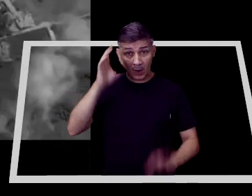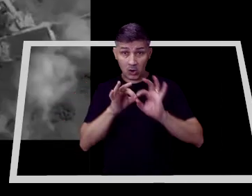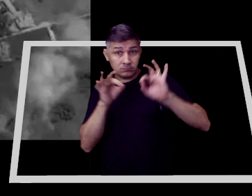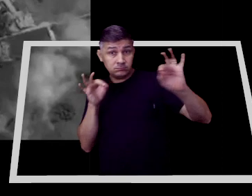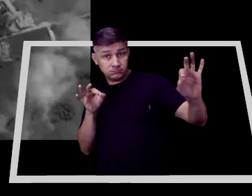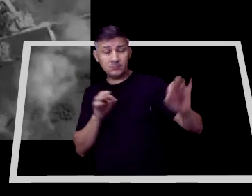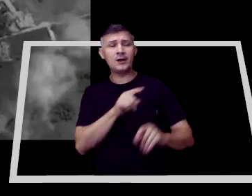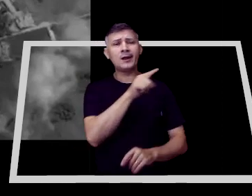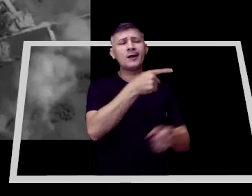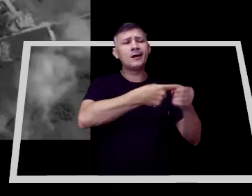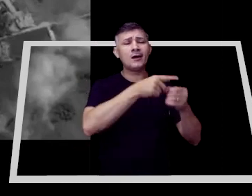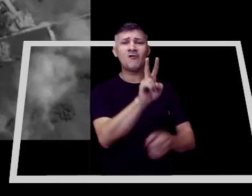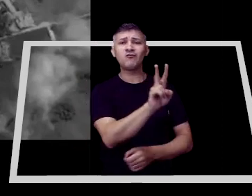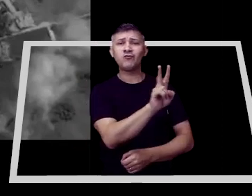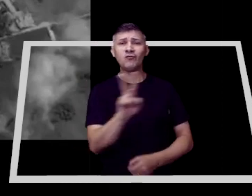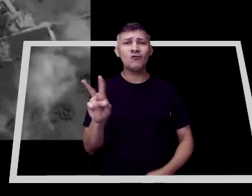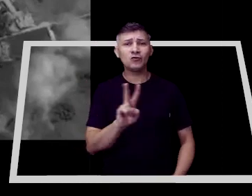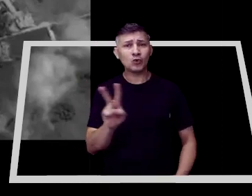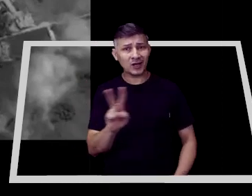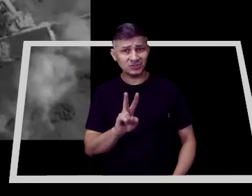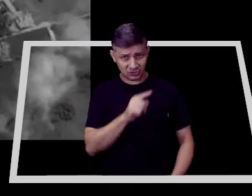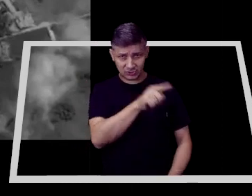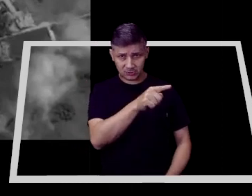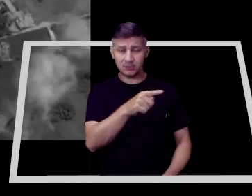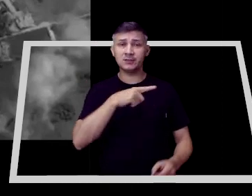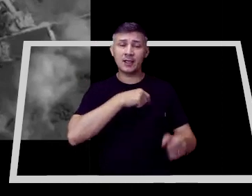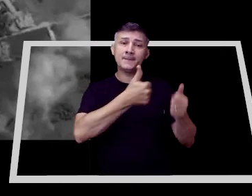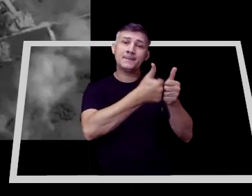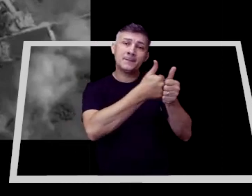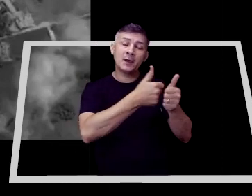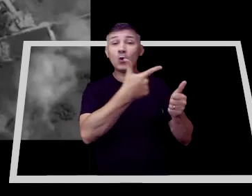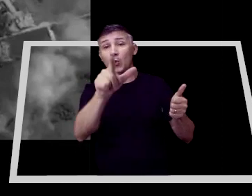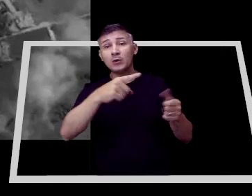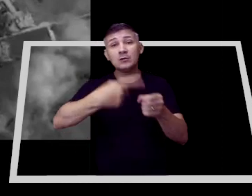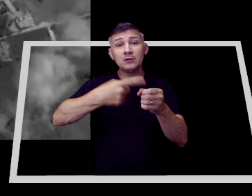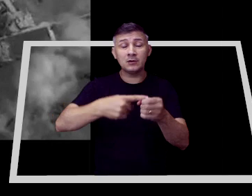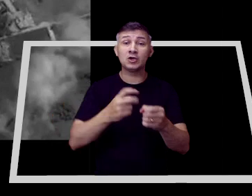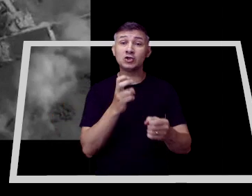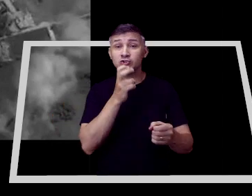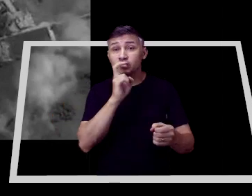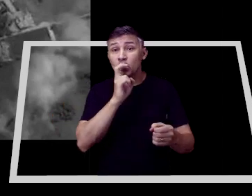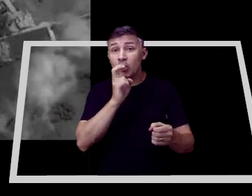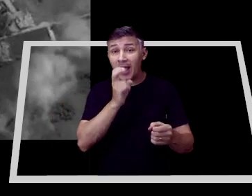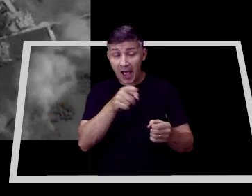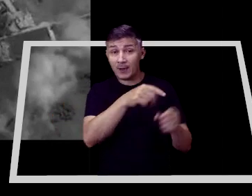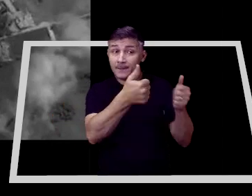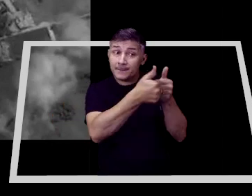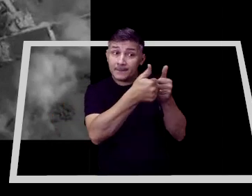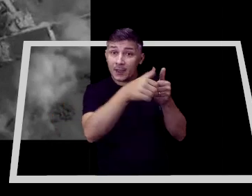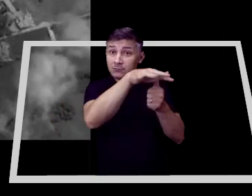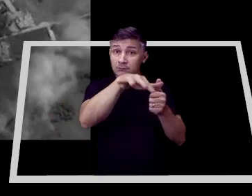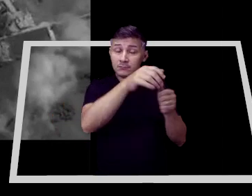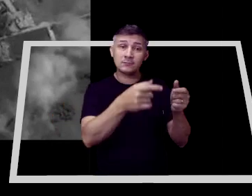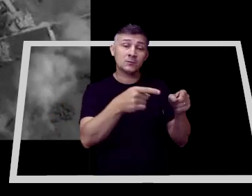São Paulo. E Votorantim, na realidade, está vinculado a uma outra cidade, que é a cidade de Sorocaba. São